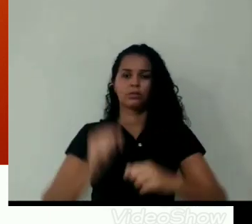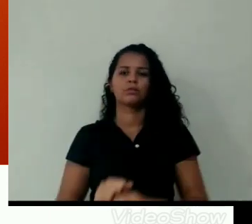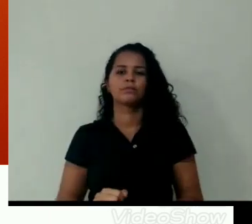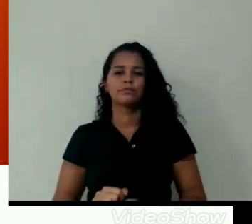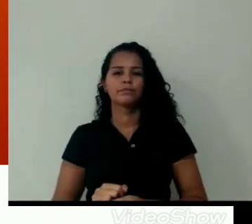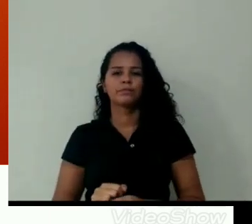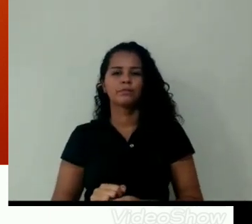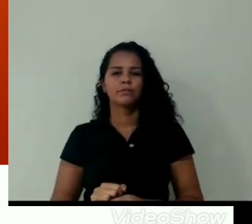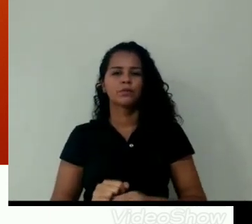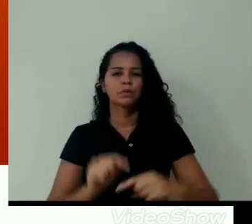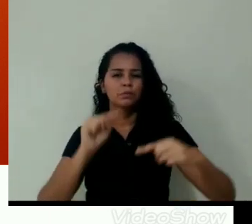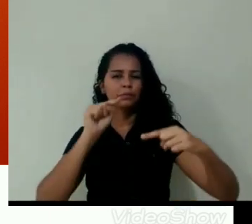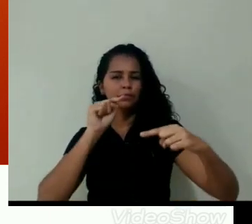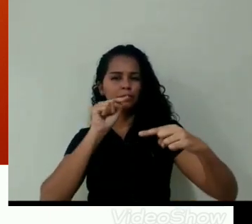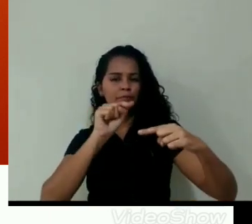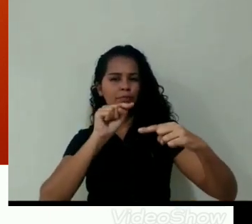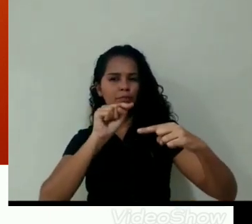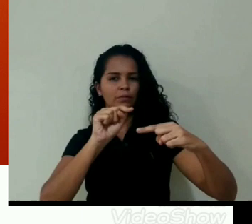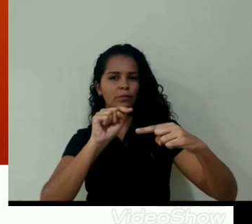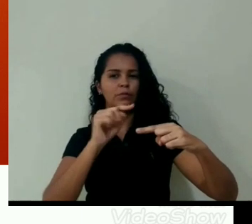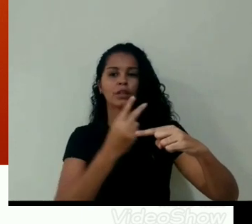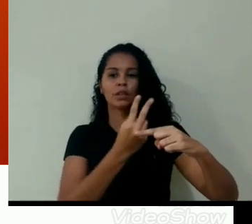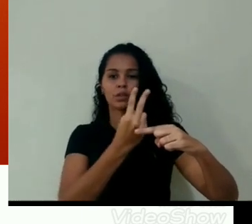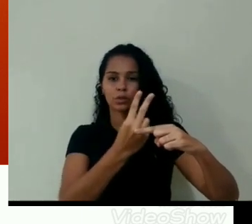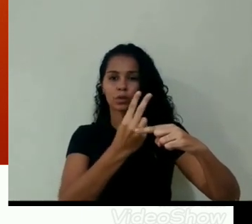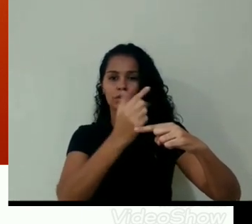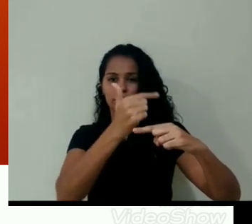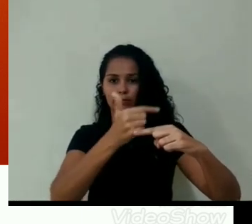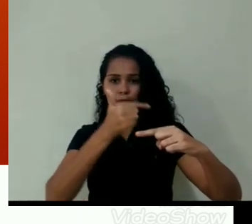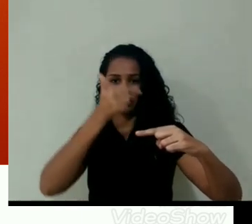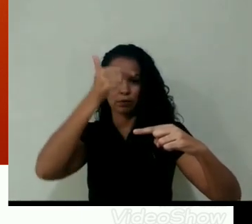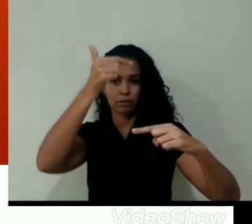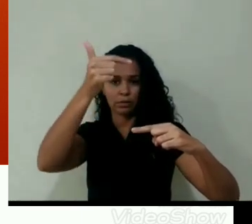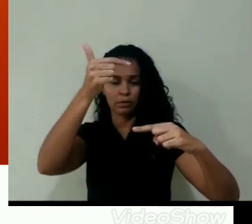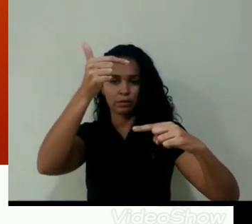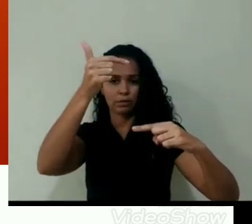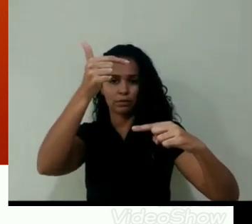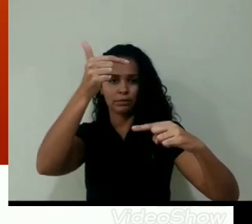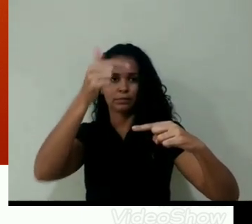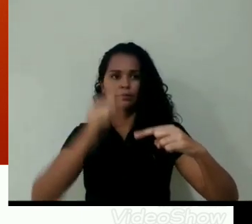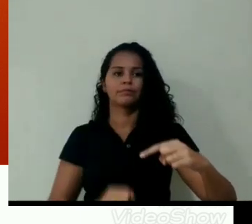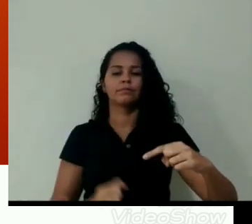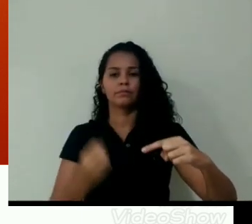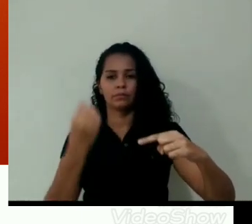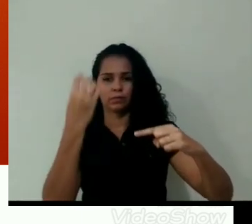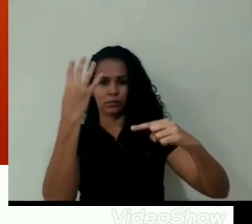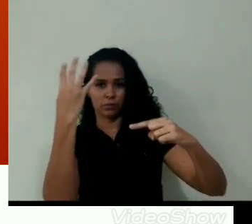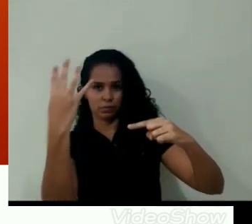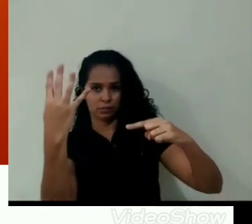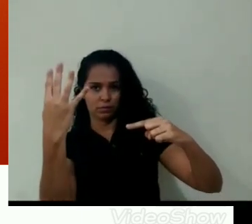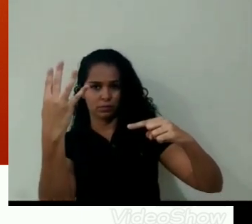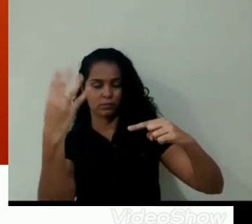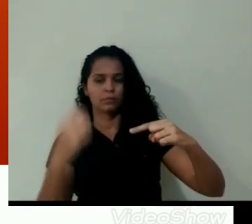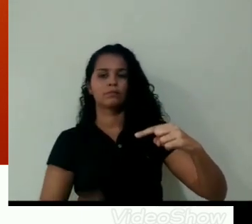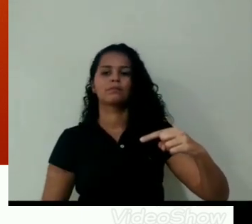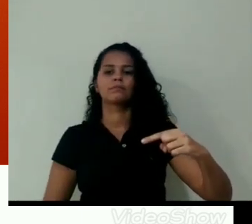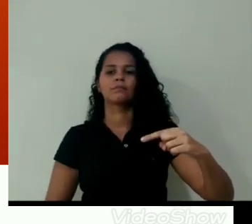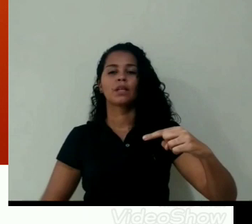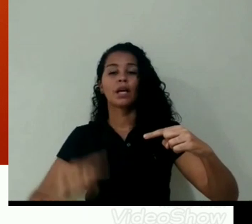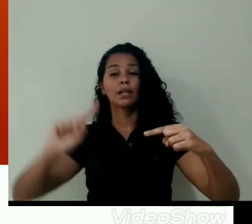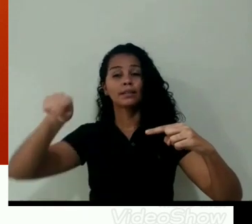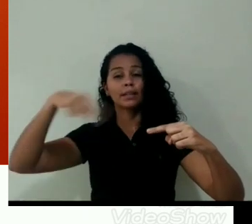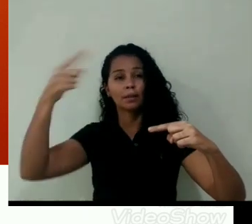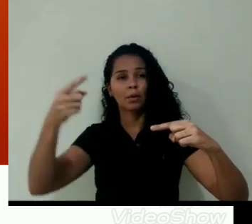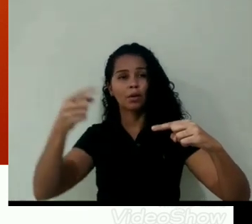você pega o denominador da fração, que é 3, e eleva ao quadrado, e ele vira 9. Isso acontece porque a operação